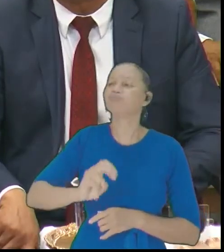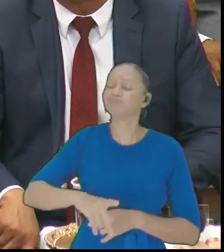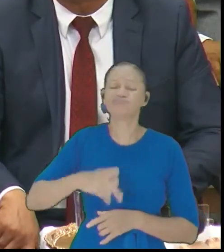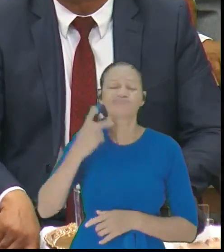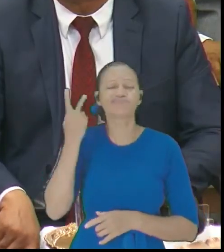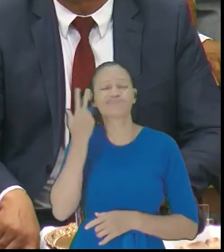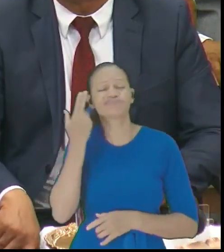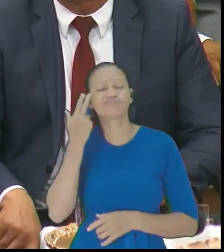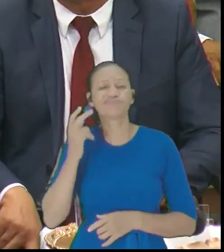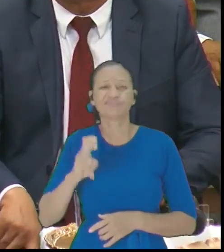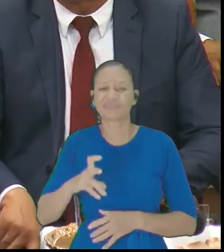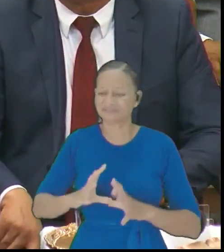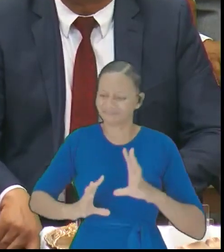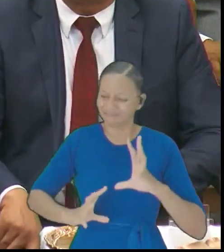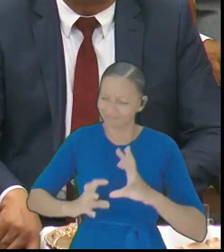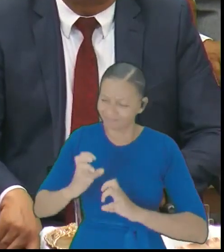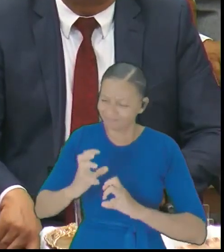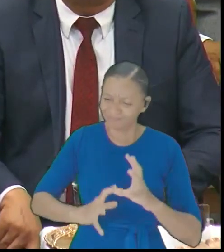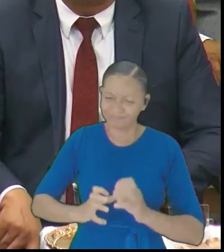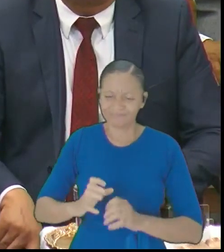mas não briga.